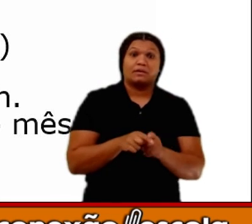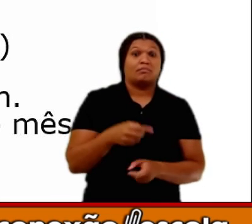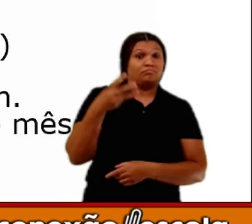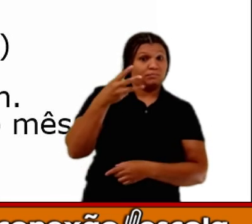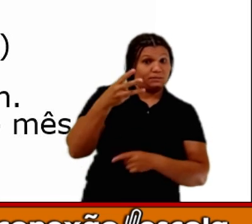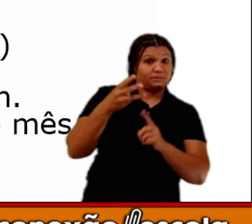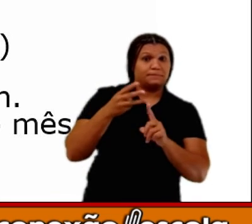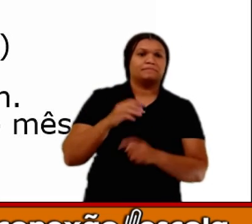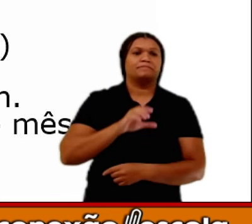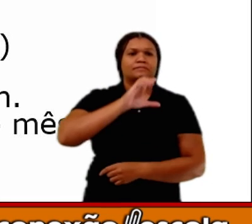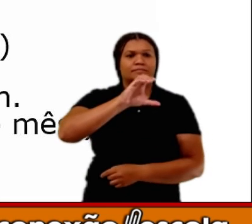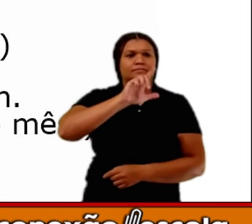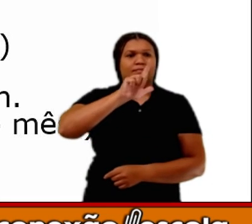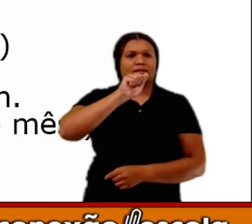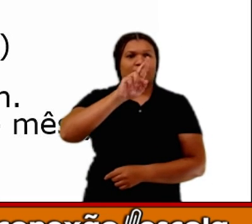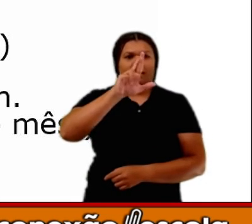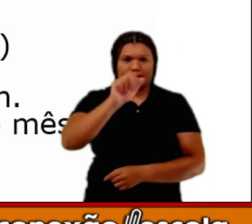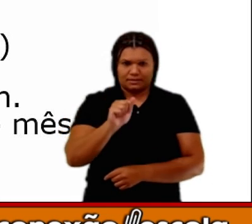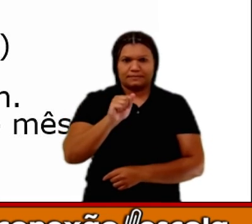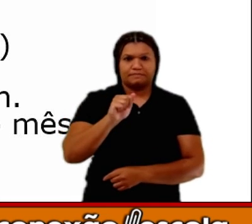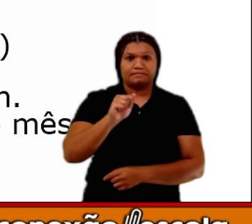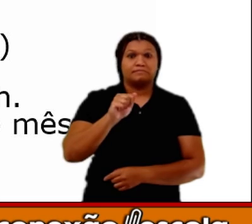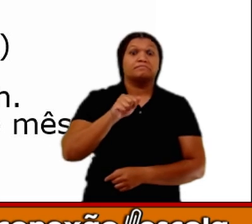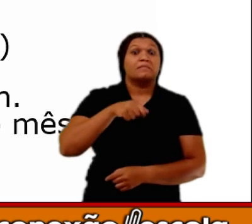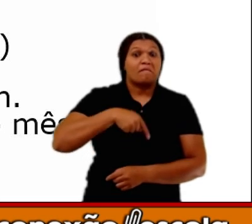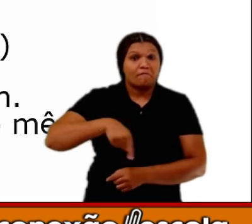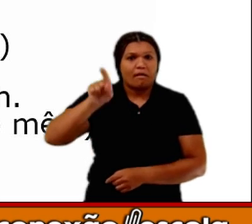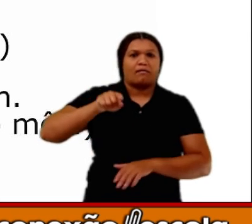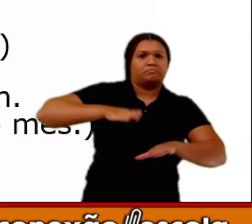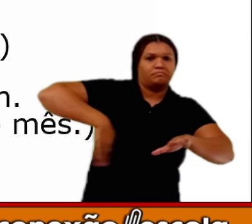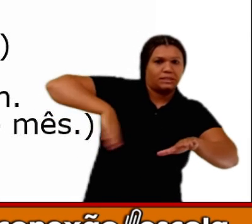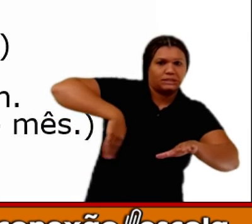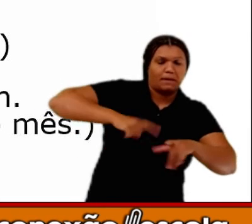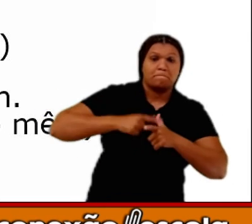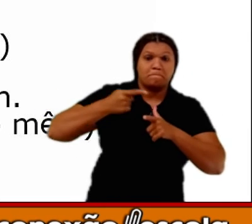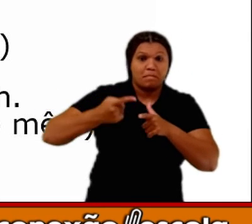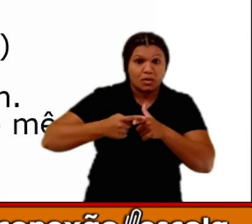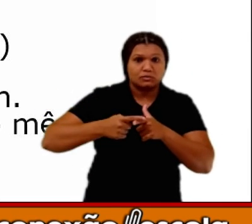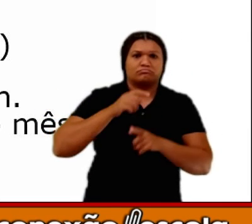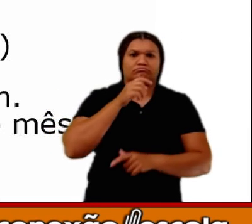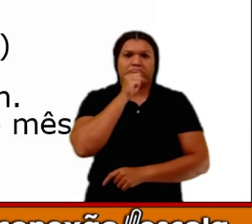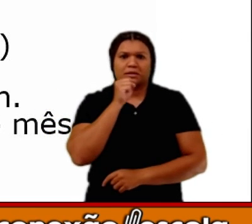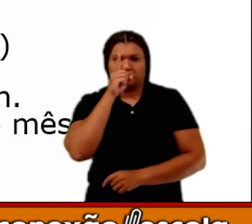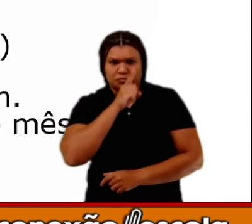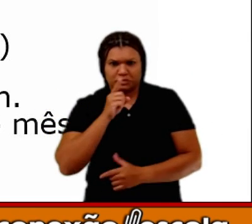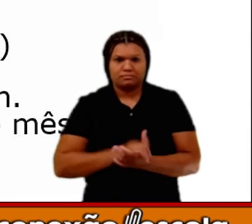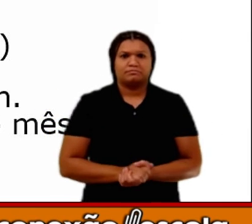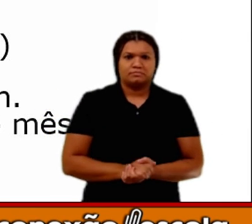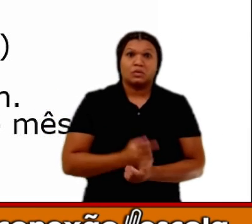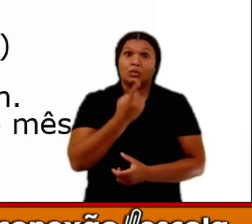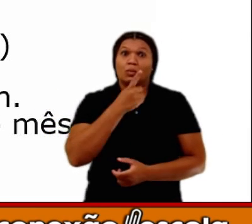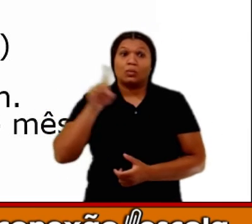Clara next Weekend né Clara vai nadar próximo final de semana e por último